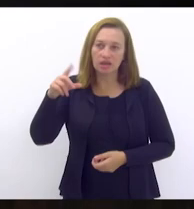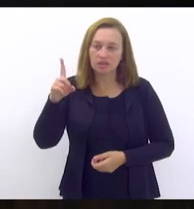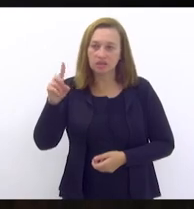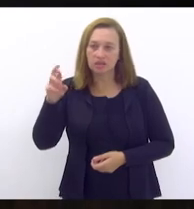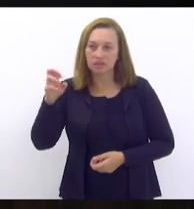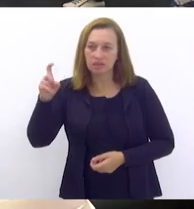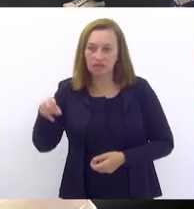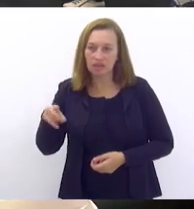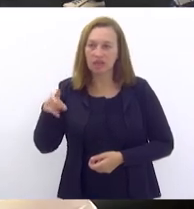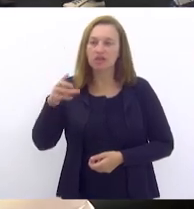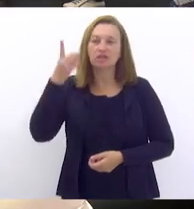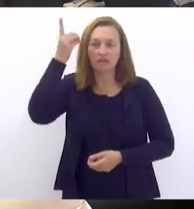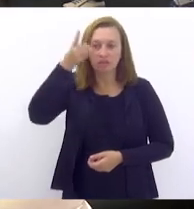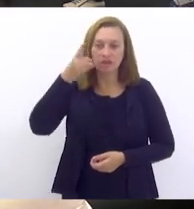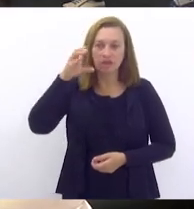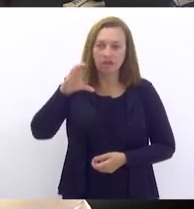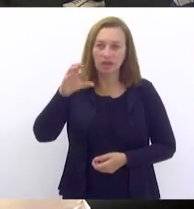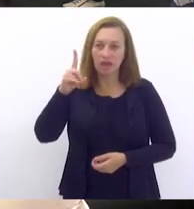Carlos Macedo.